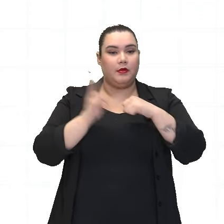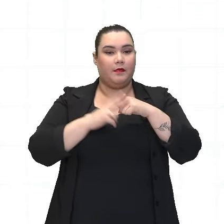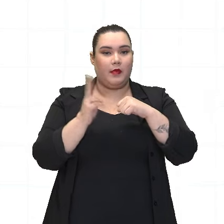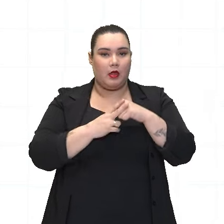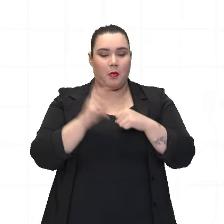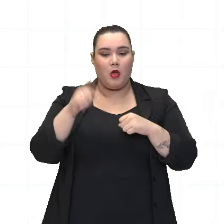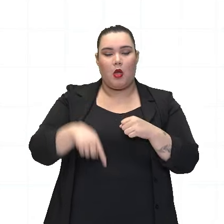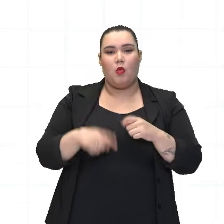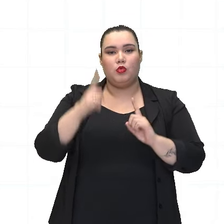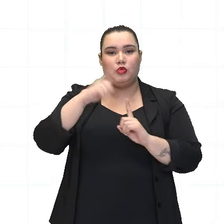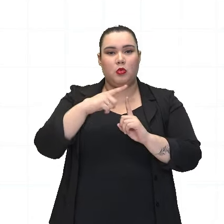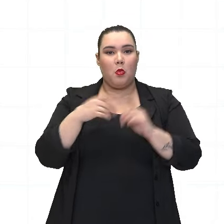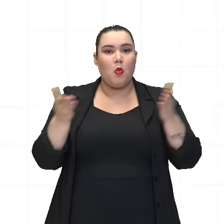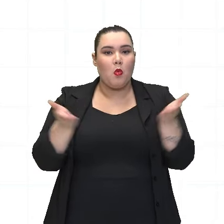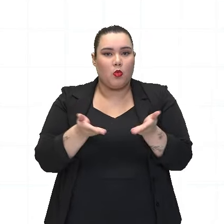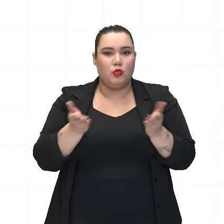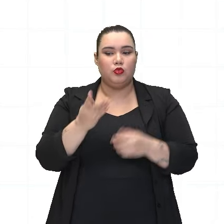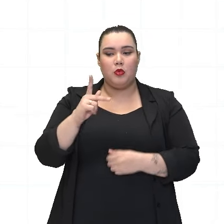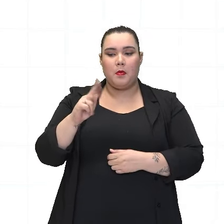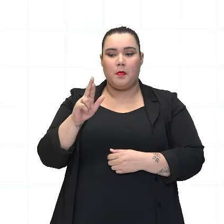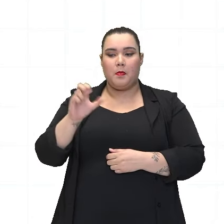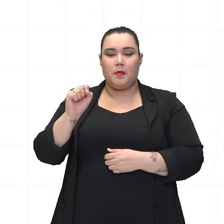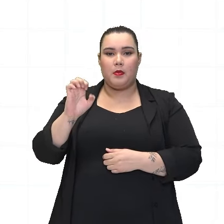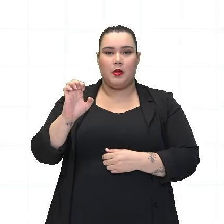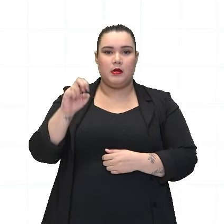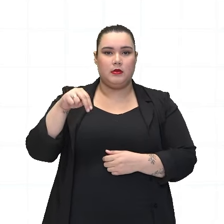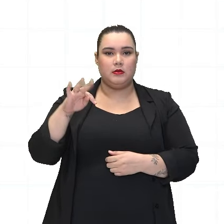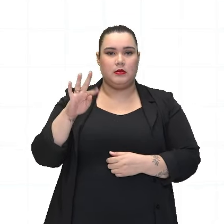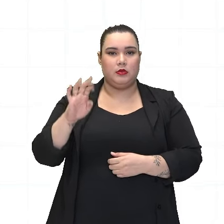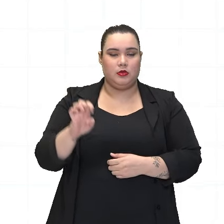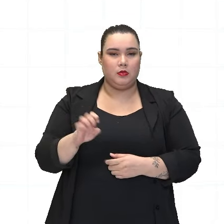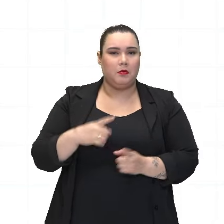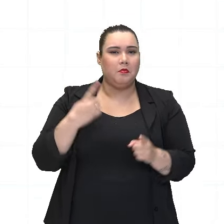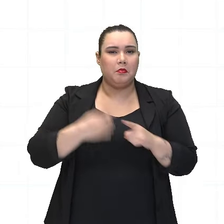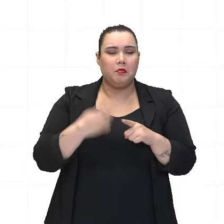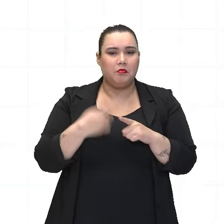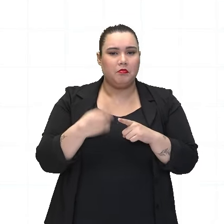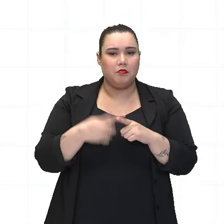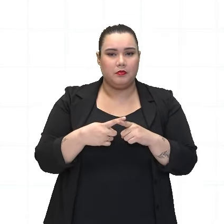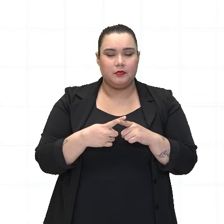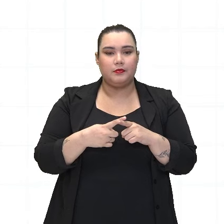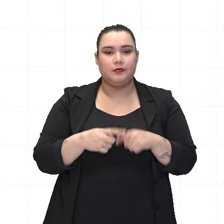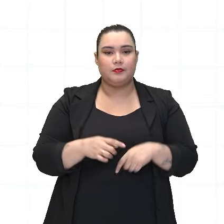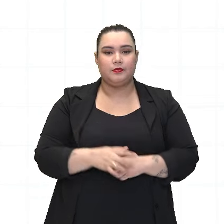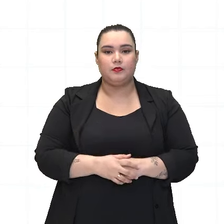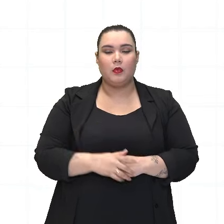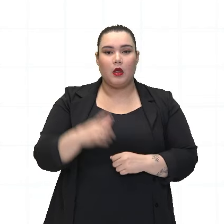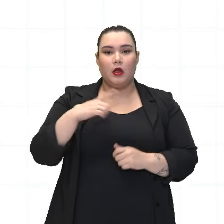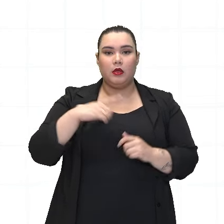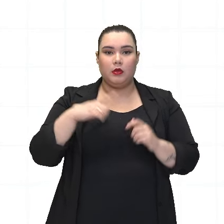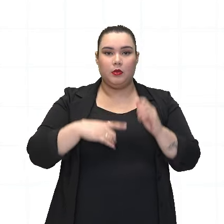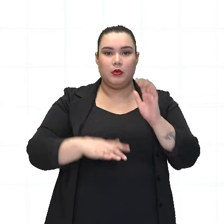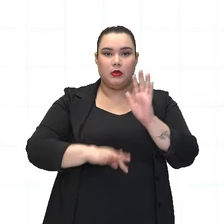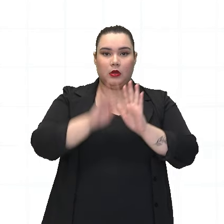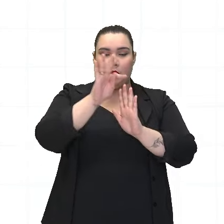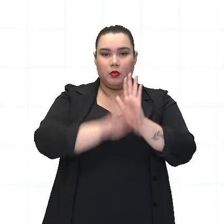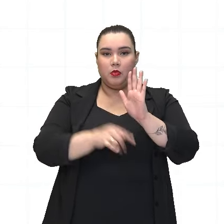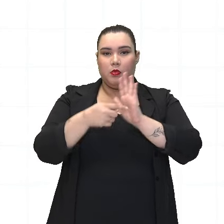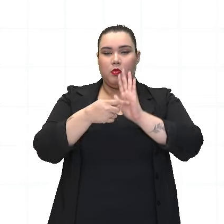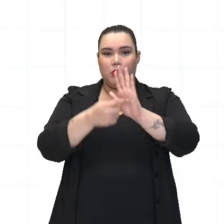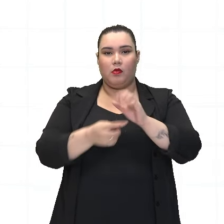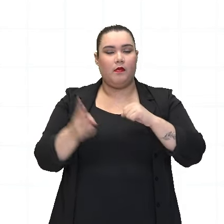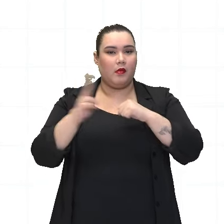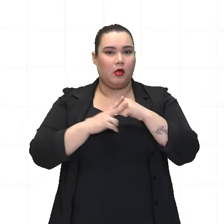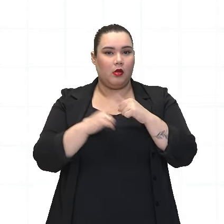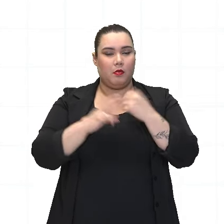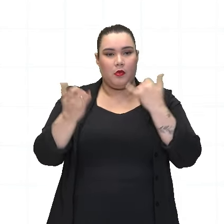no presente. Por que verbos no presente? Nós vamos ter aí um texto que vai apresentar verbos com